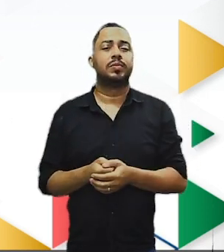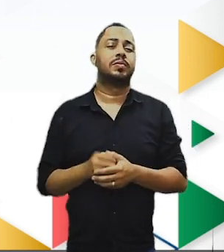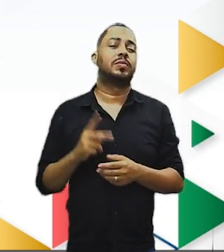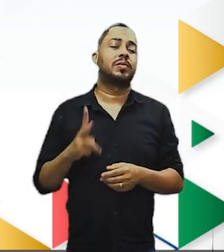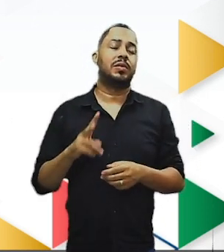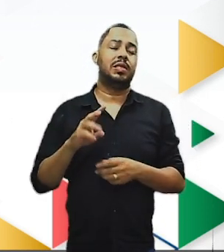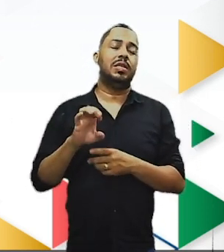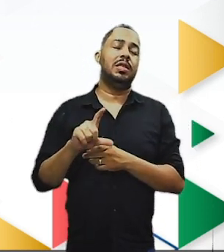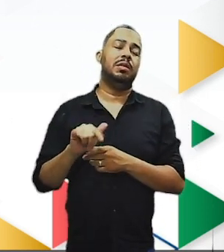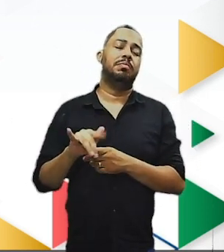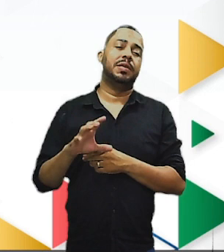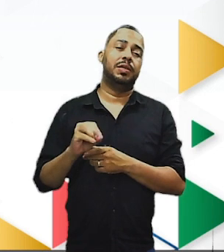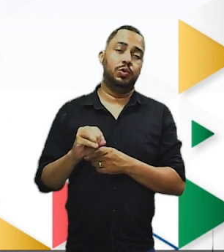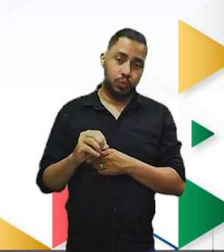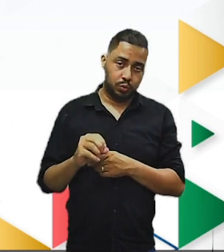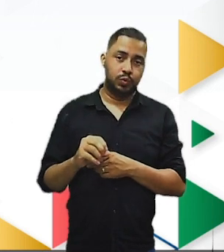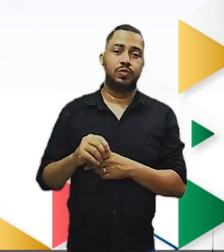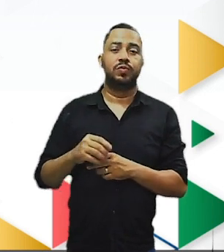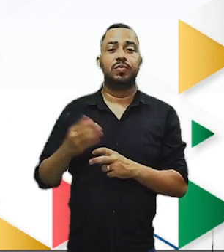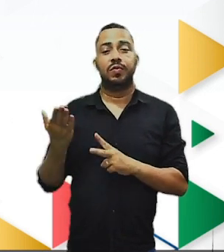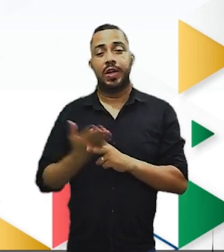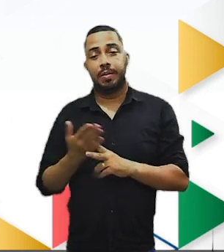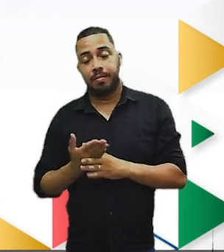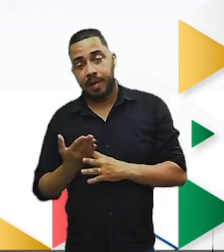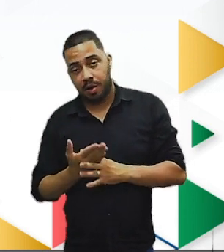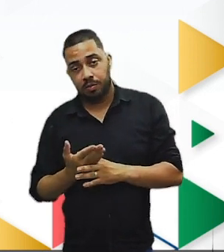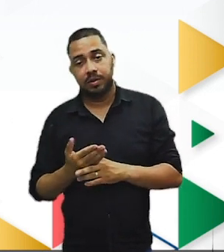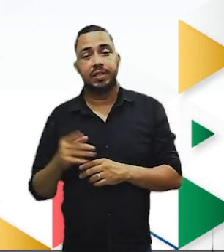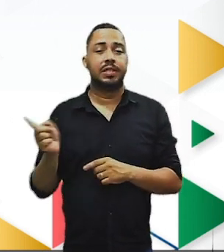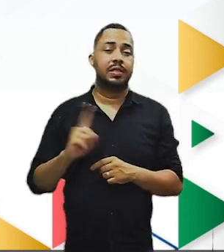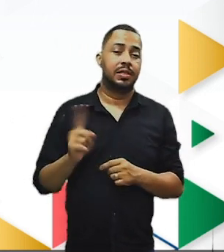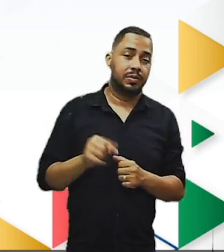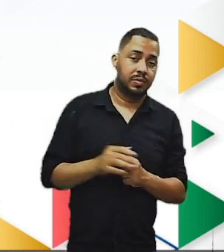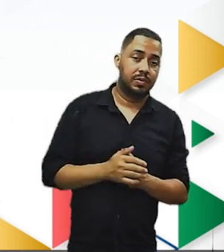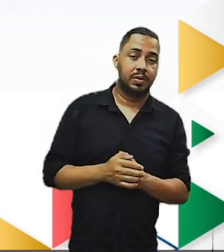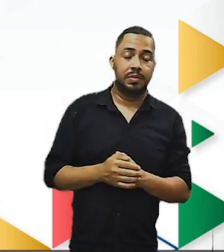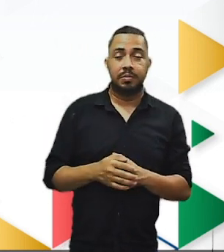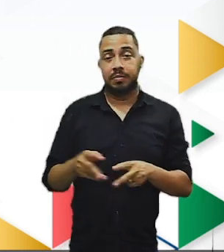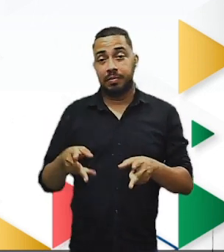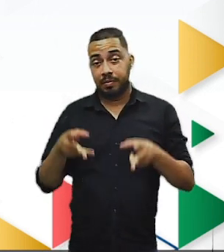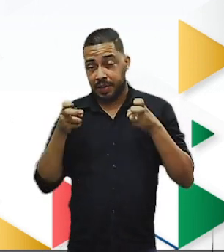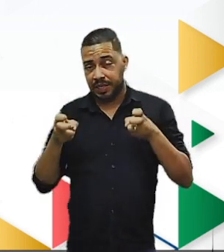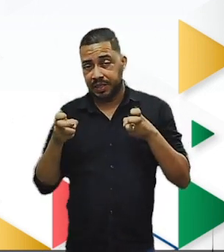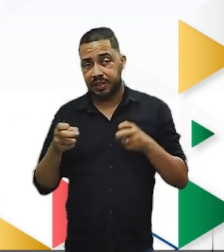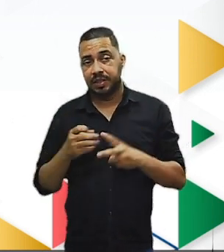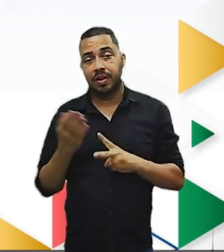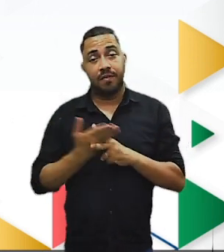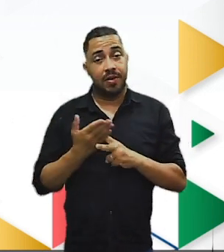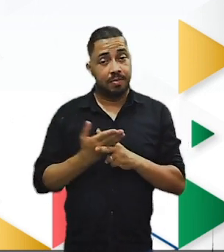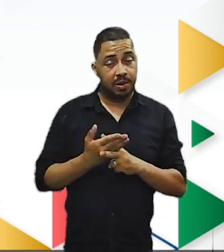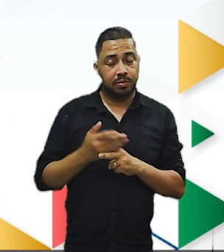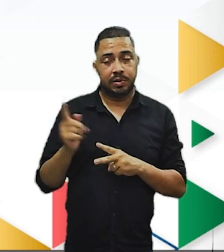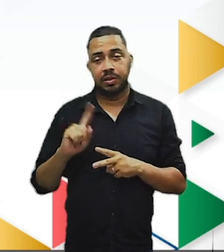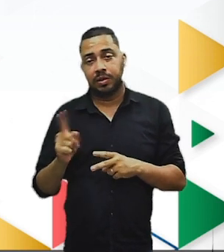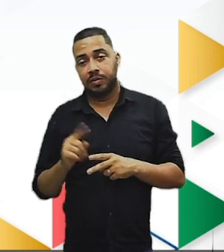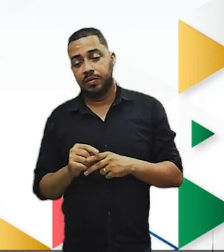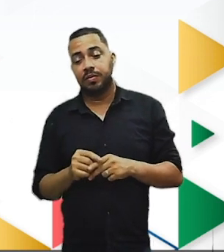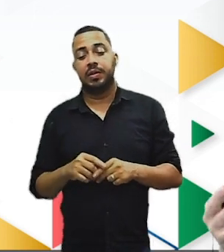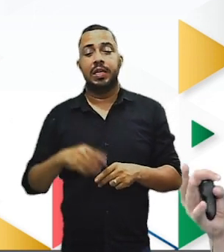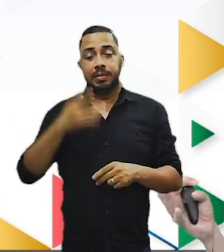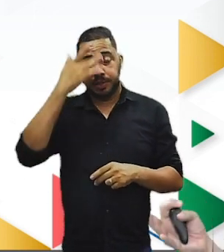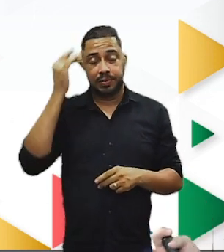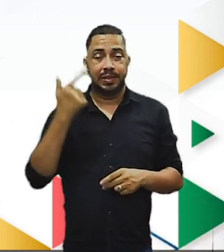elemento verbal e o elemento não verbal. Prestem bem atenção no elemento não verbal. A pessoa está